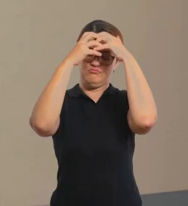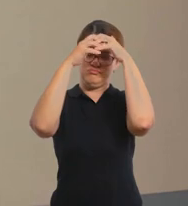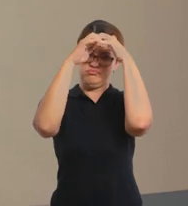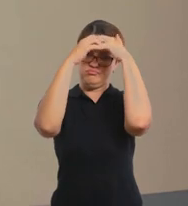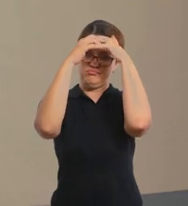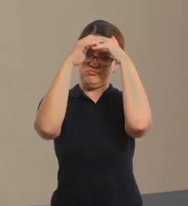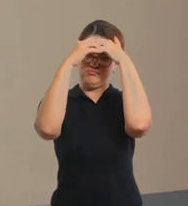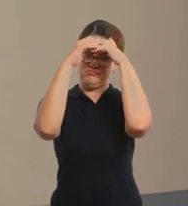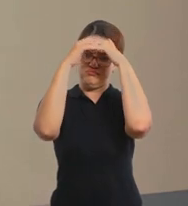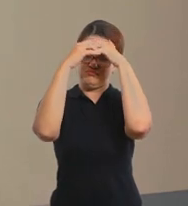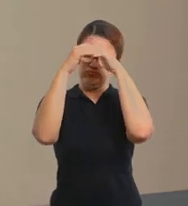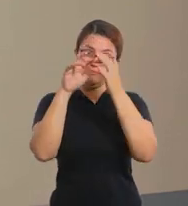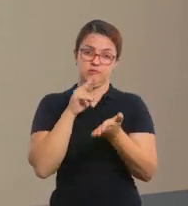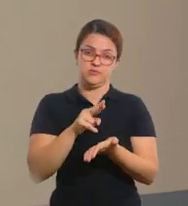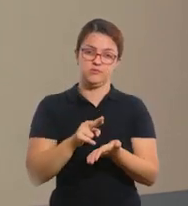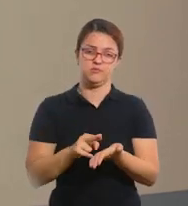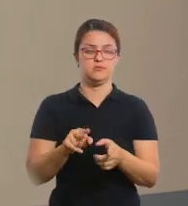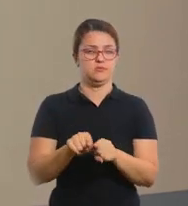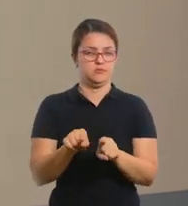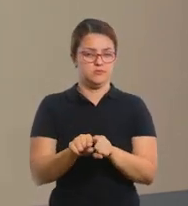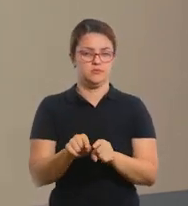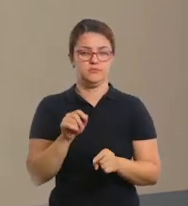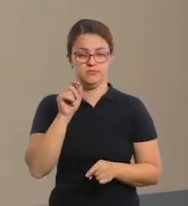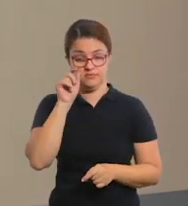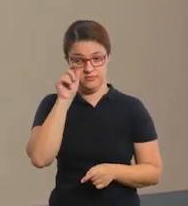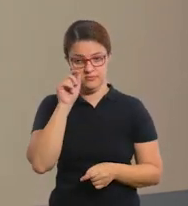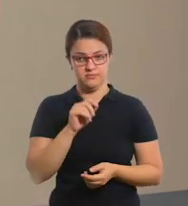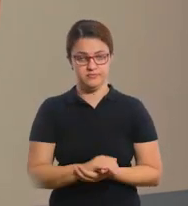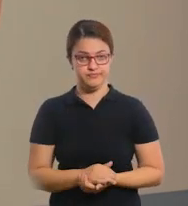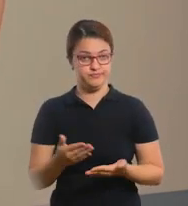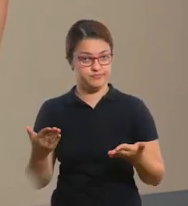utilizar o cálculo mental tá bom